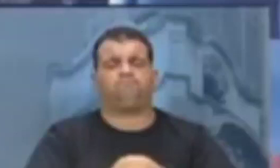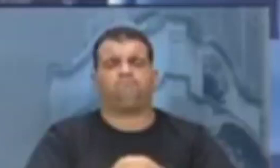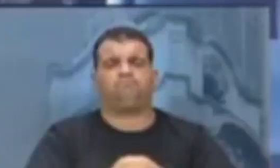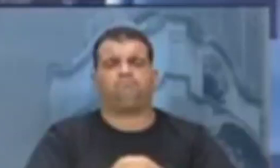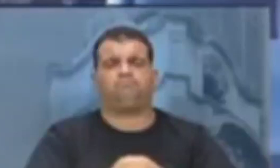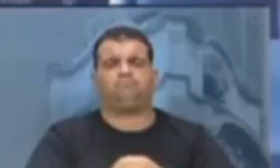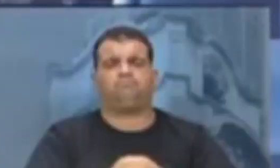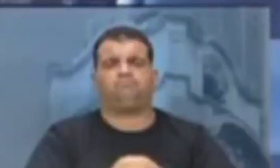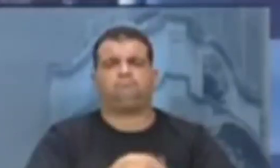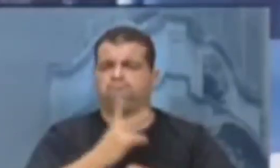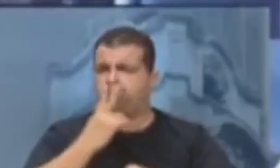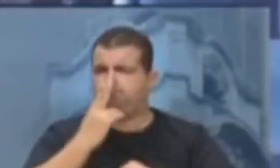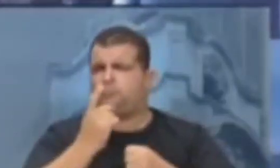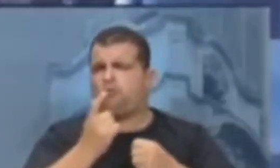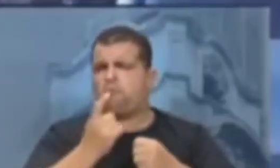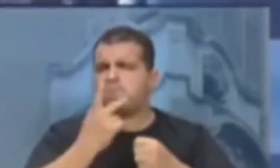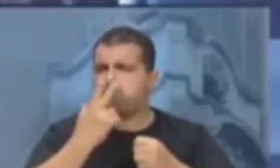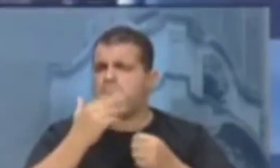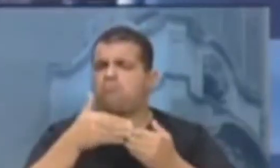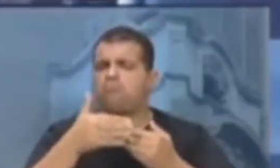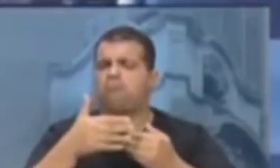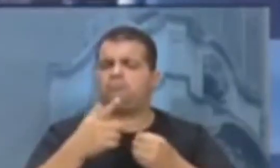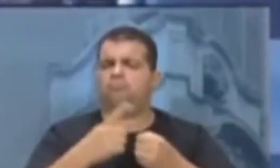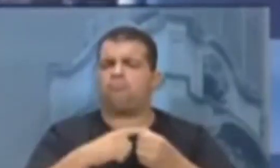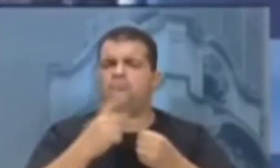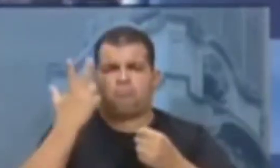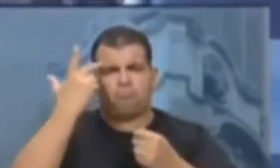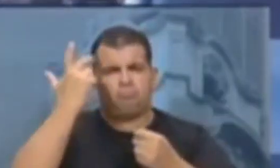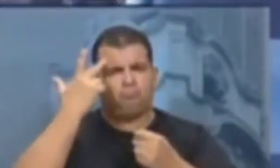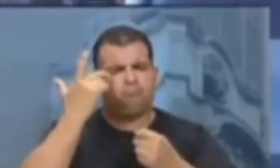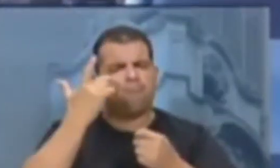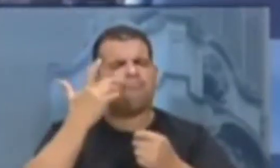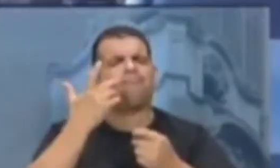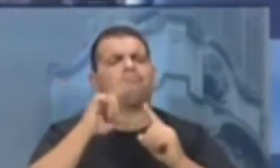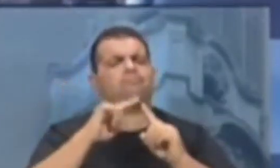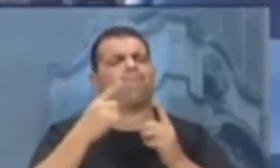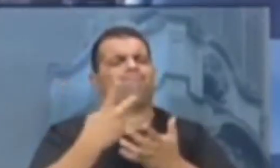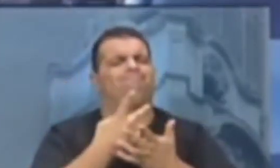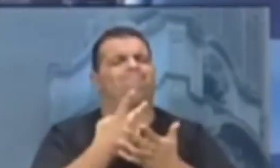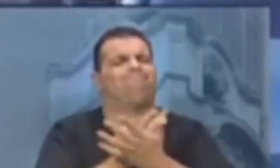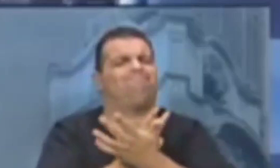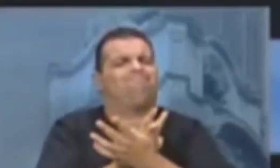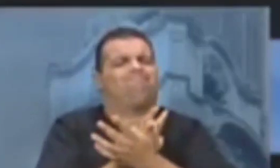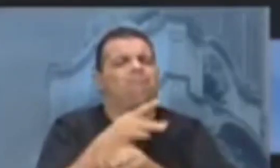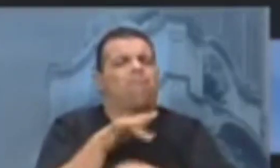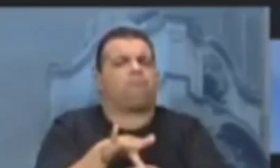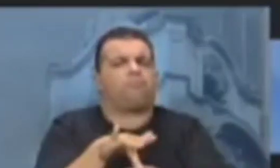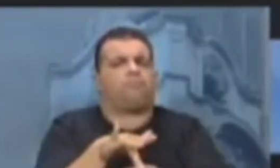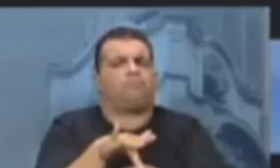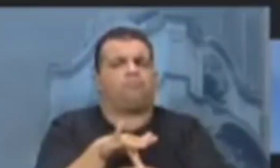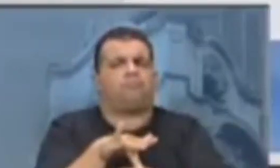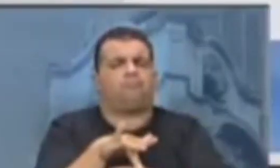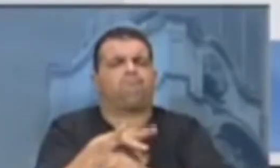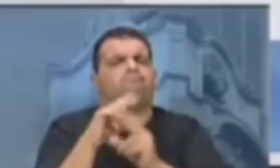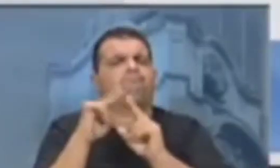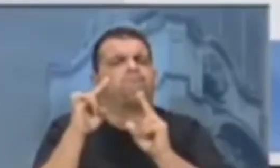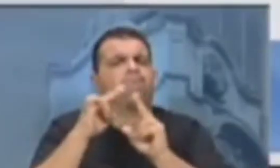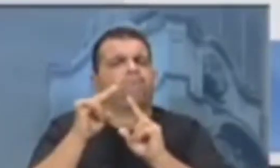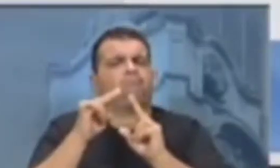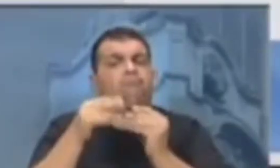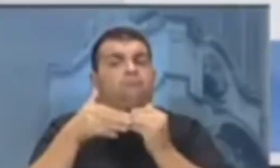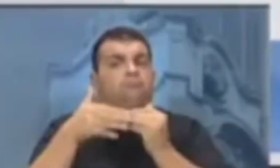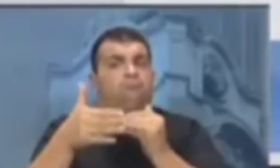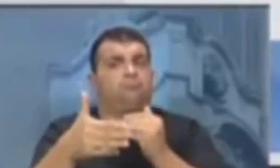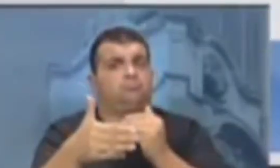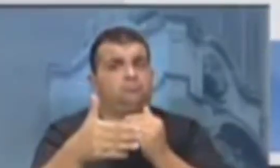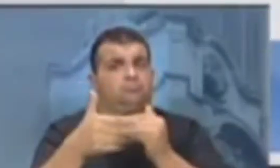parece que a gente voltou a uma normalidade falsa, uma normalidade fictícia, que vai nos causar